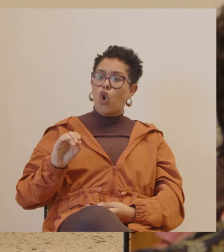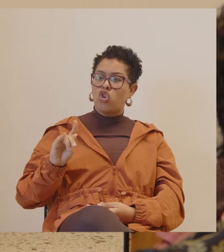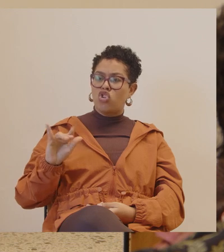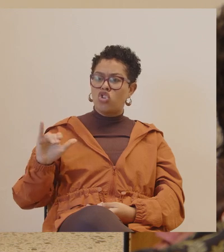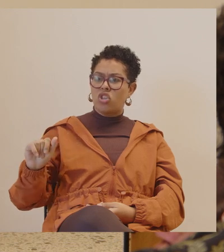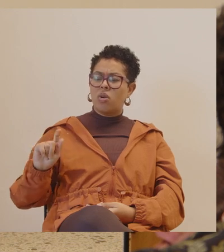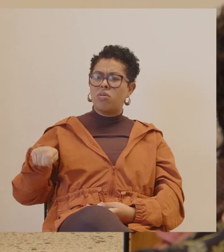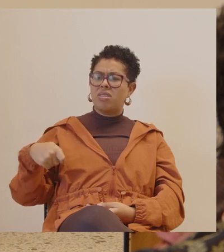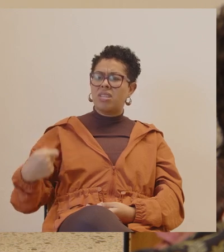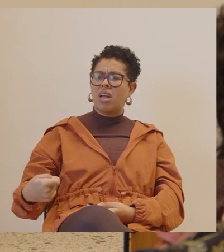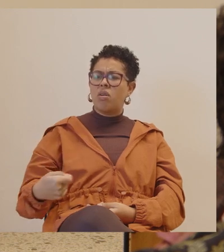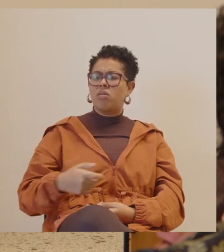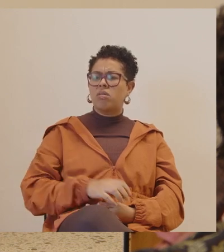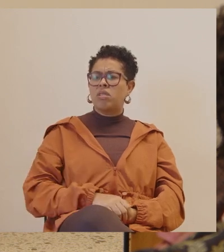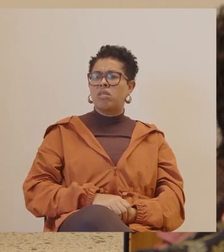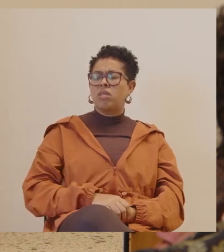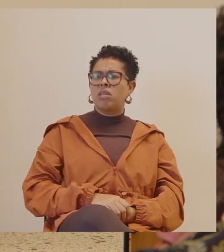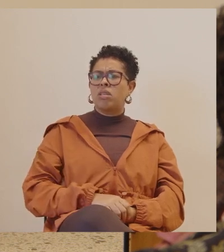Tá.